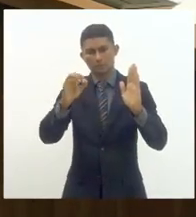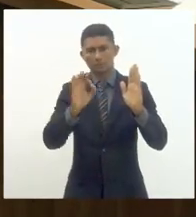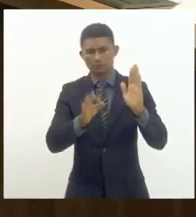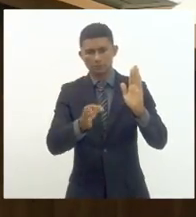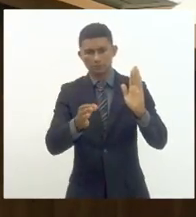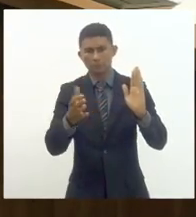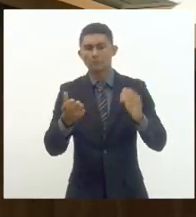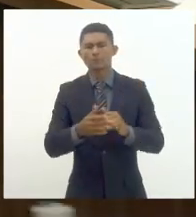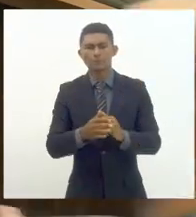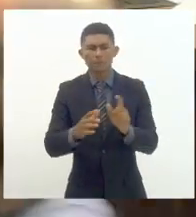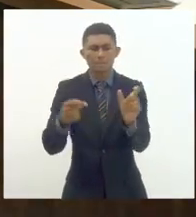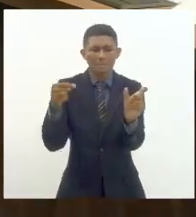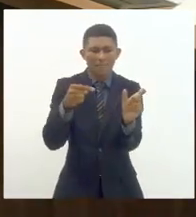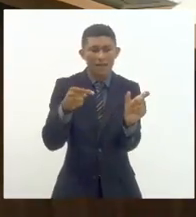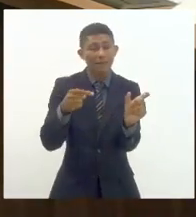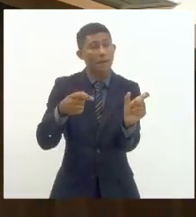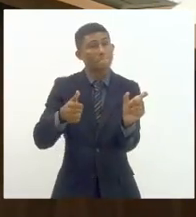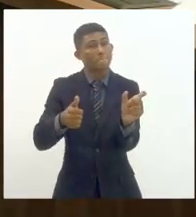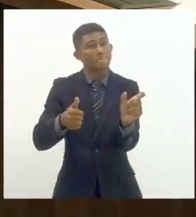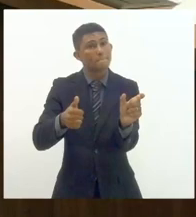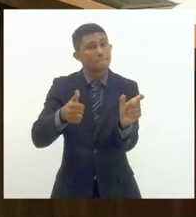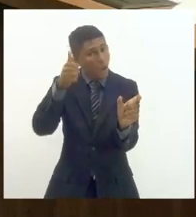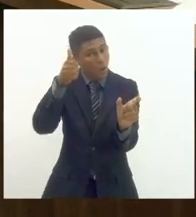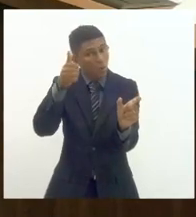o preferencialmente para